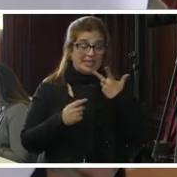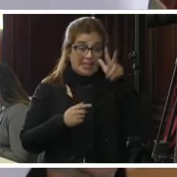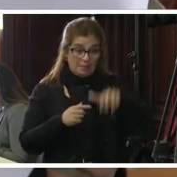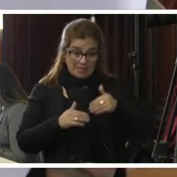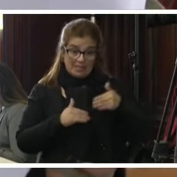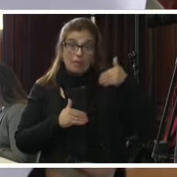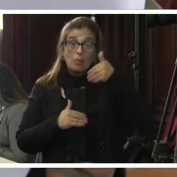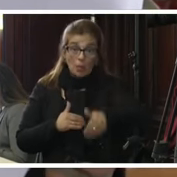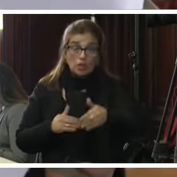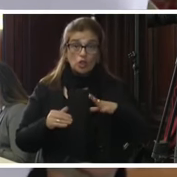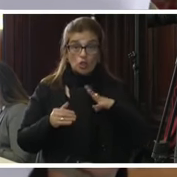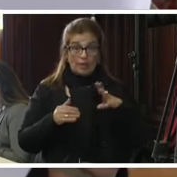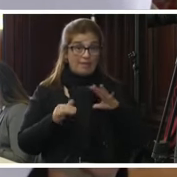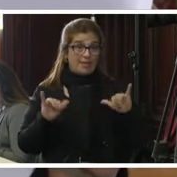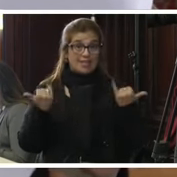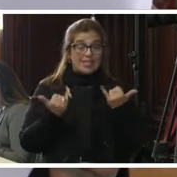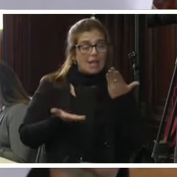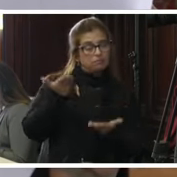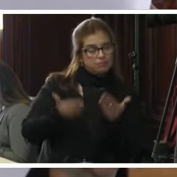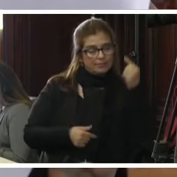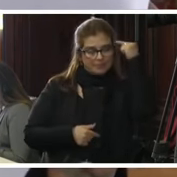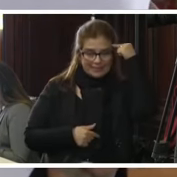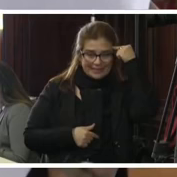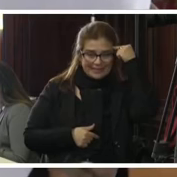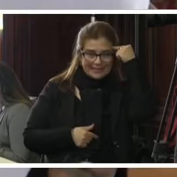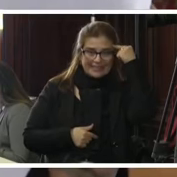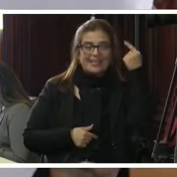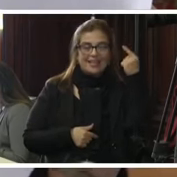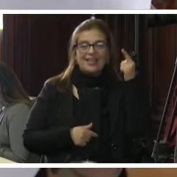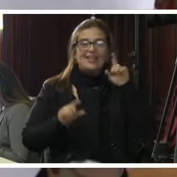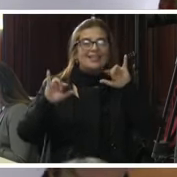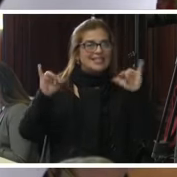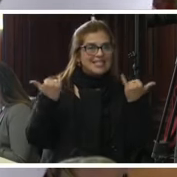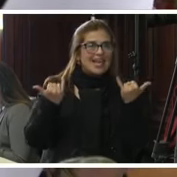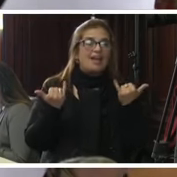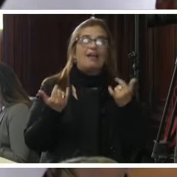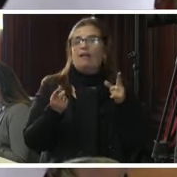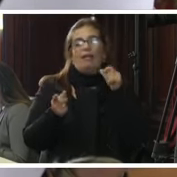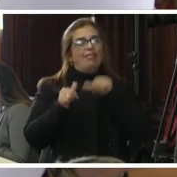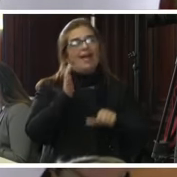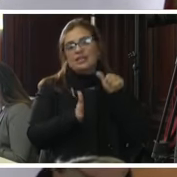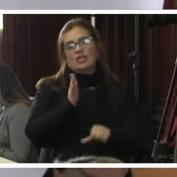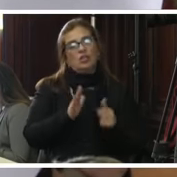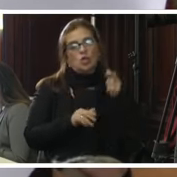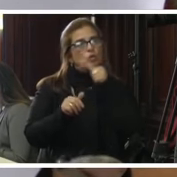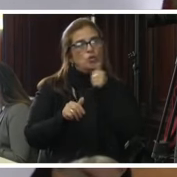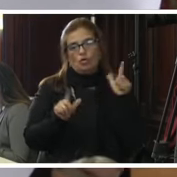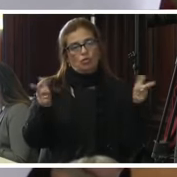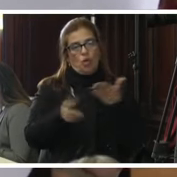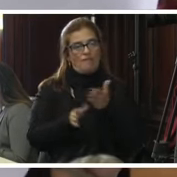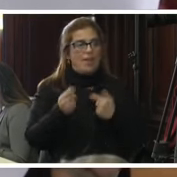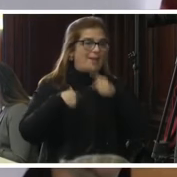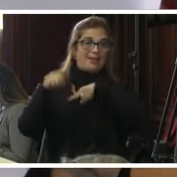depois, quando a ordem judicial atribuía arbitrária já havia produzido danos irreparáveis. Somando aos